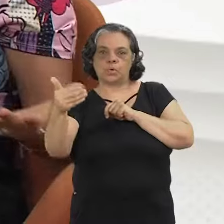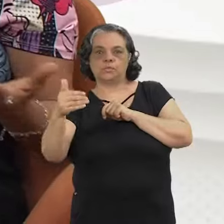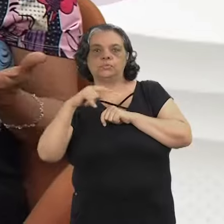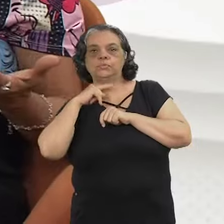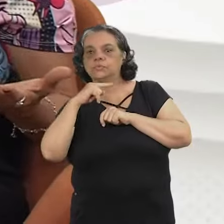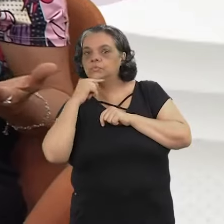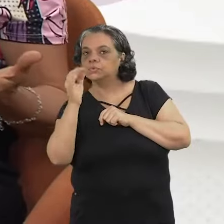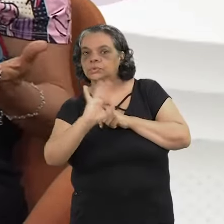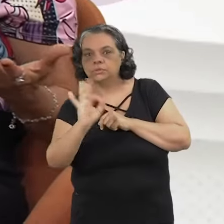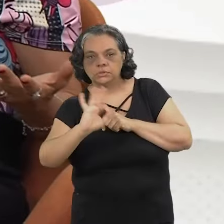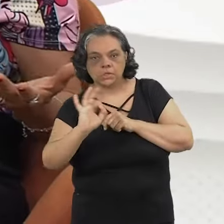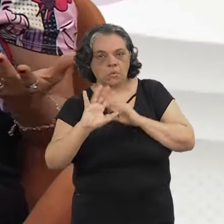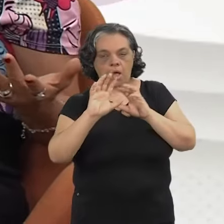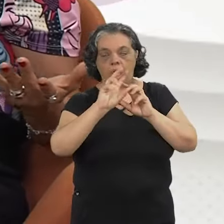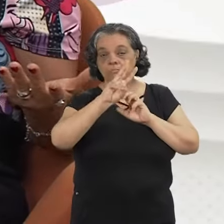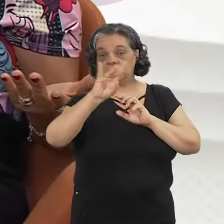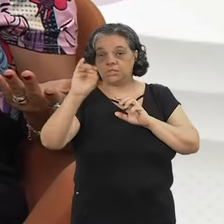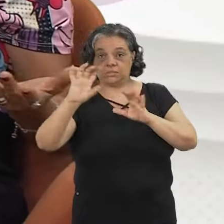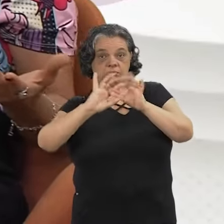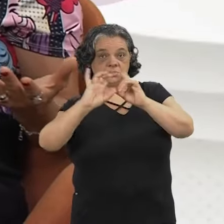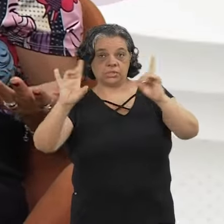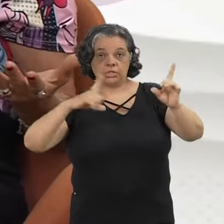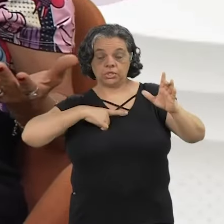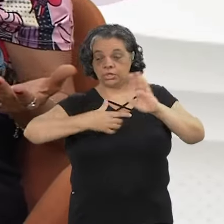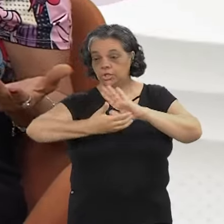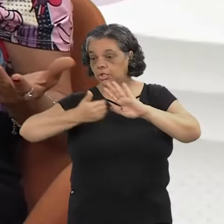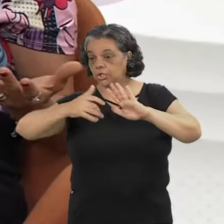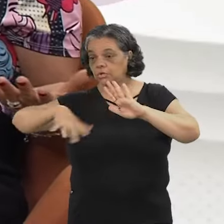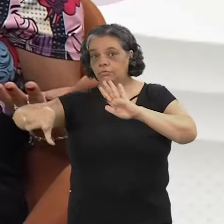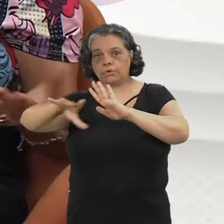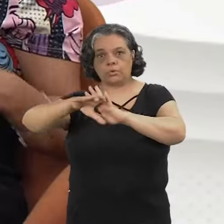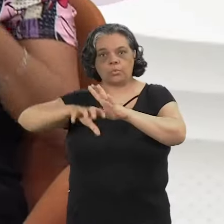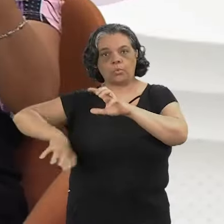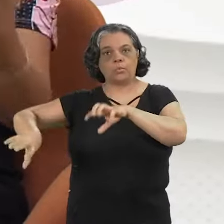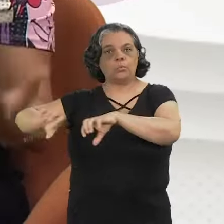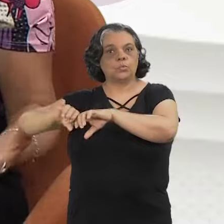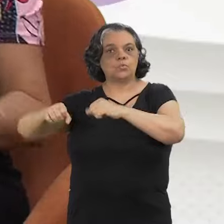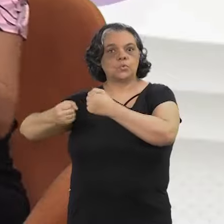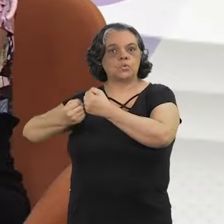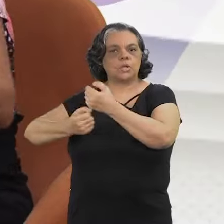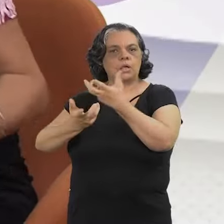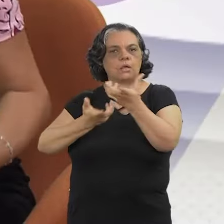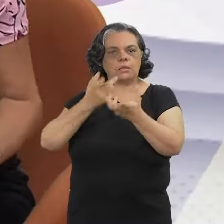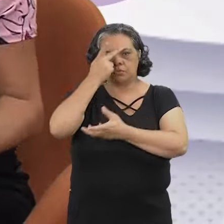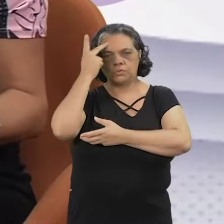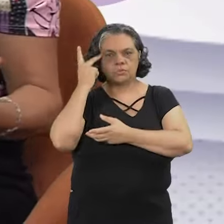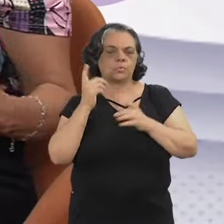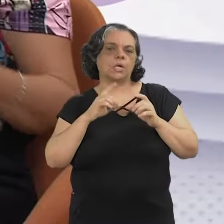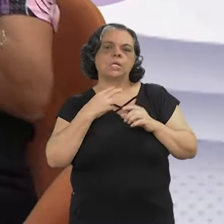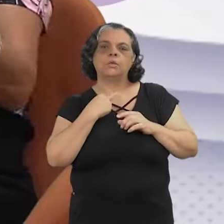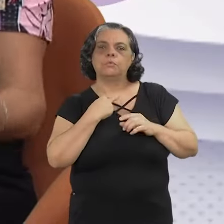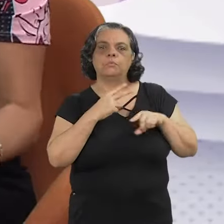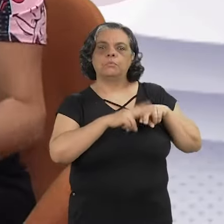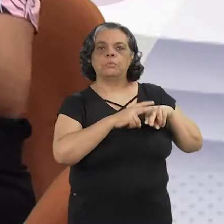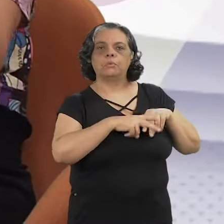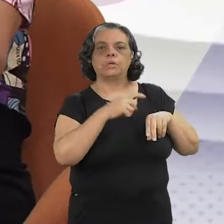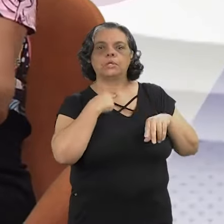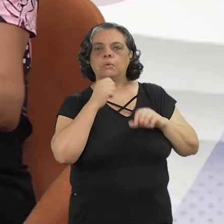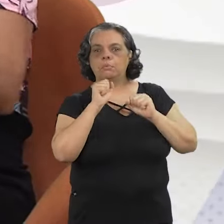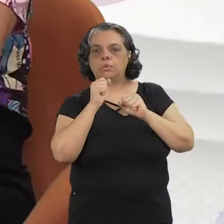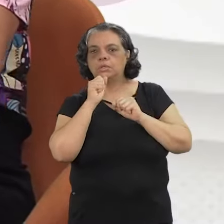mídia a gente tira né de circulação vários grupos sociais Cadê as pessoas privadas de Liber por exemplo que poderiam